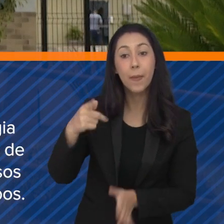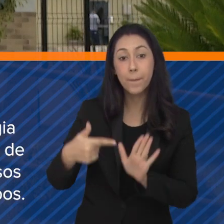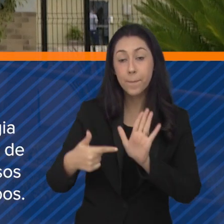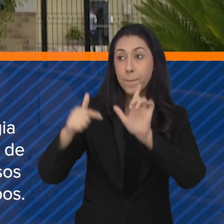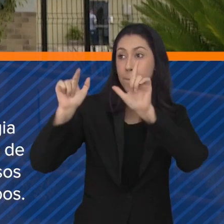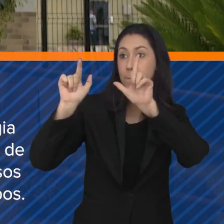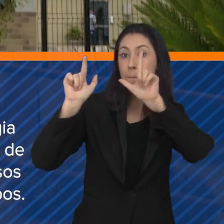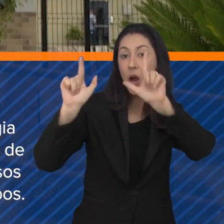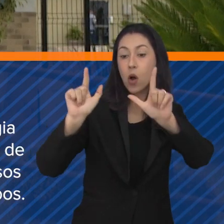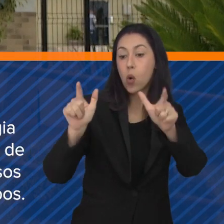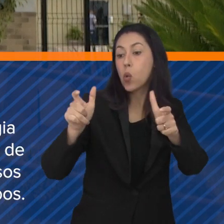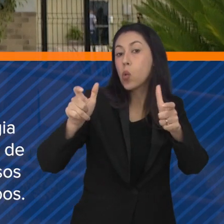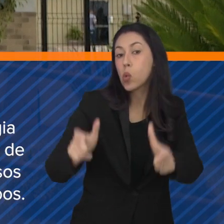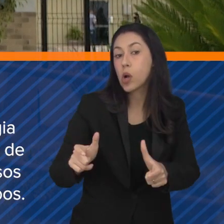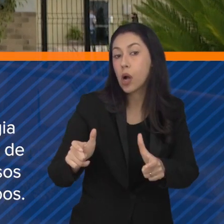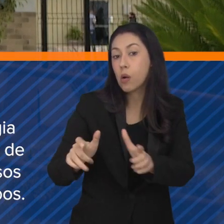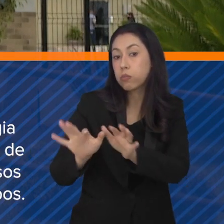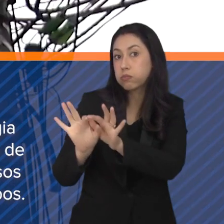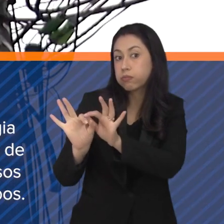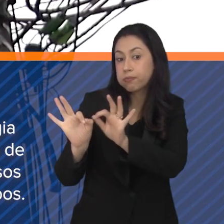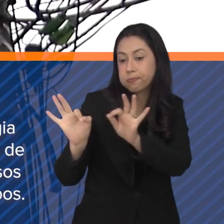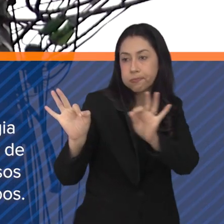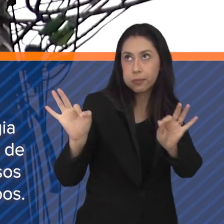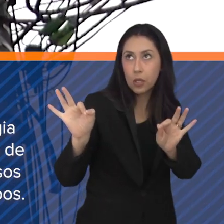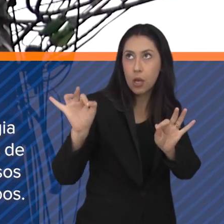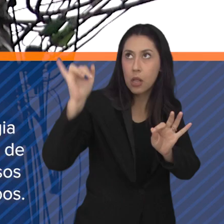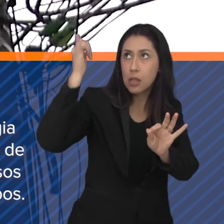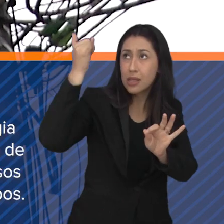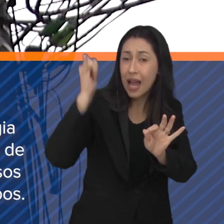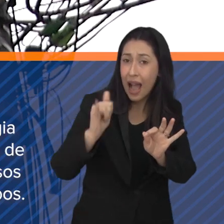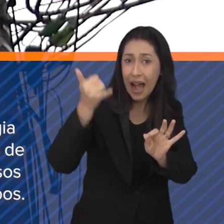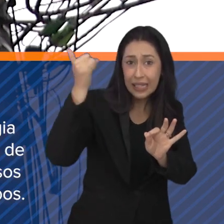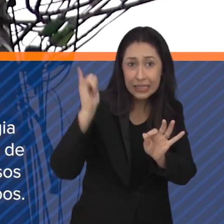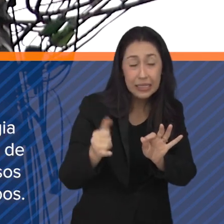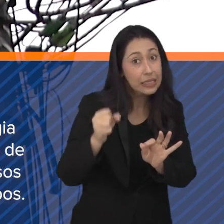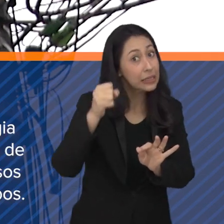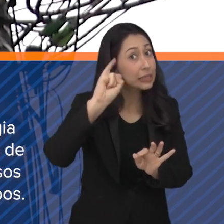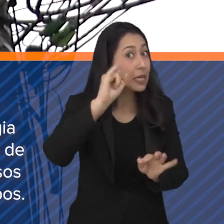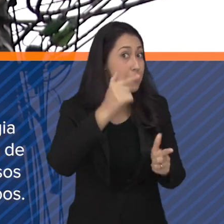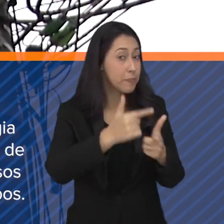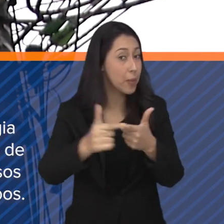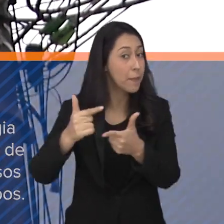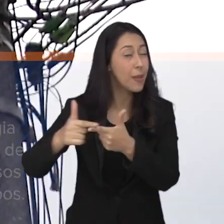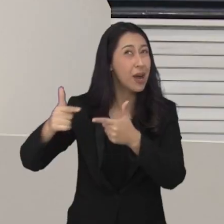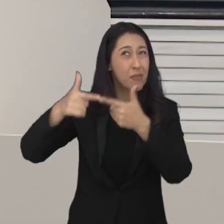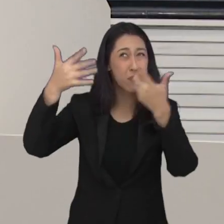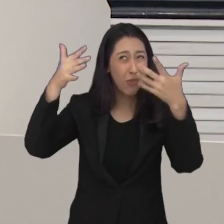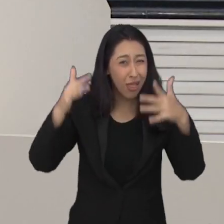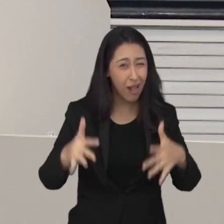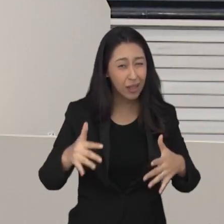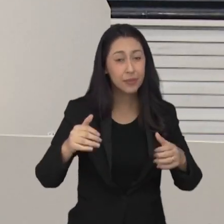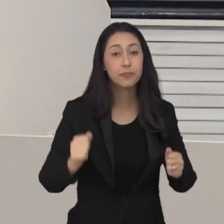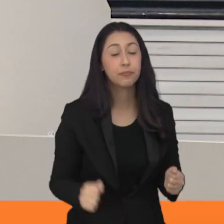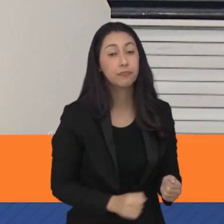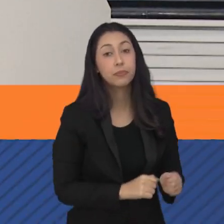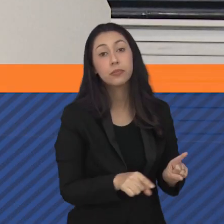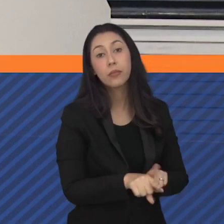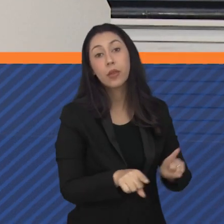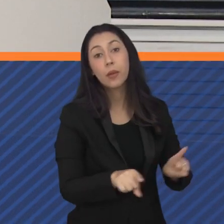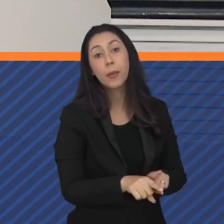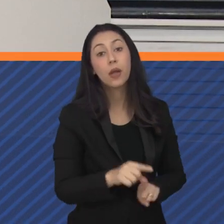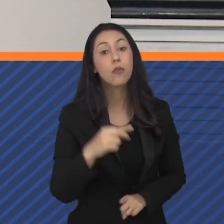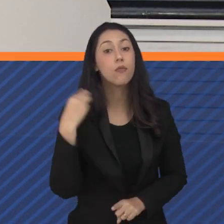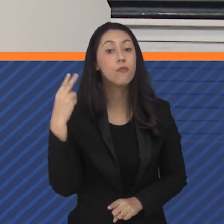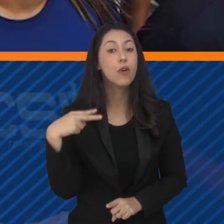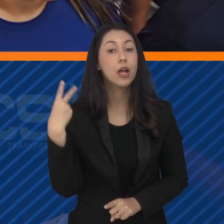a sinalizar um perímetro de segurança sobre fiação energizada em casos de catástrofe. E a proposta do vereador Marcão